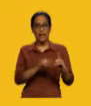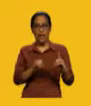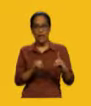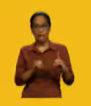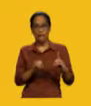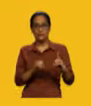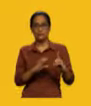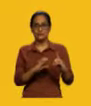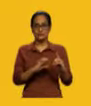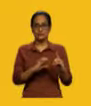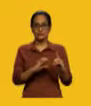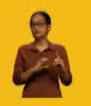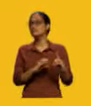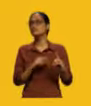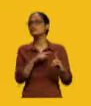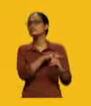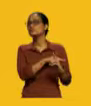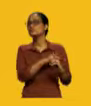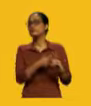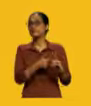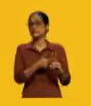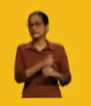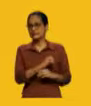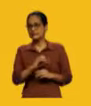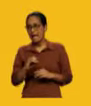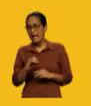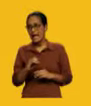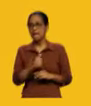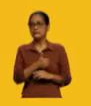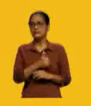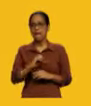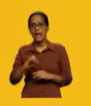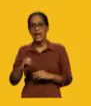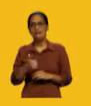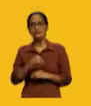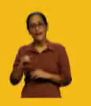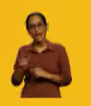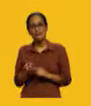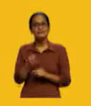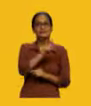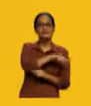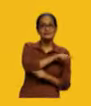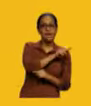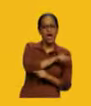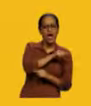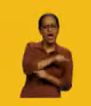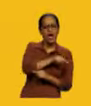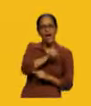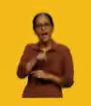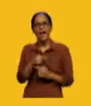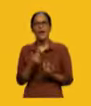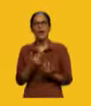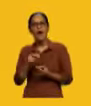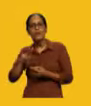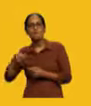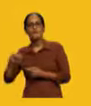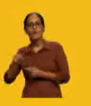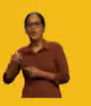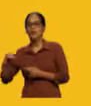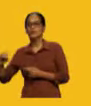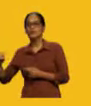C vale 100. Então, eu tenho 3 sequências de 100, que é 800. Eu